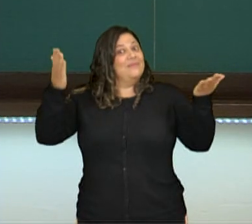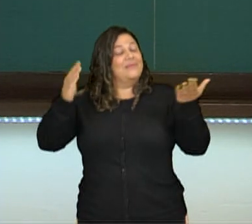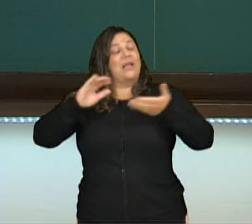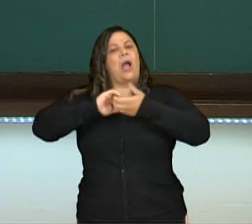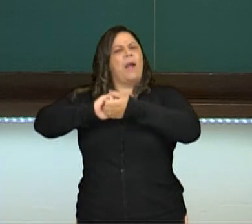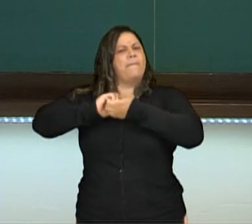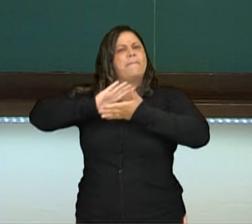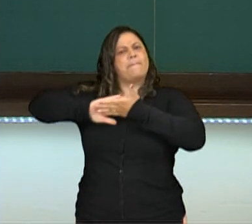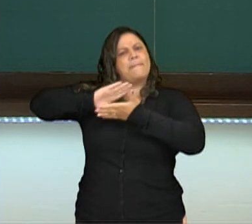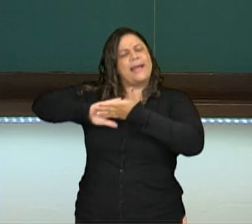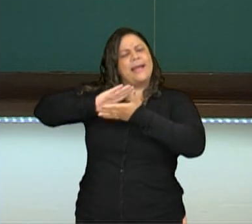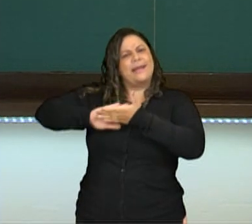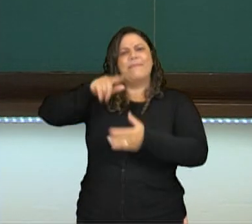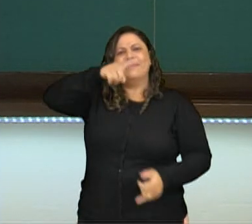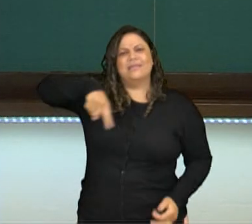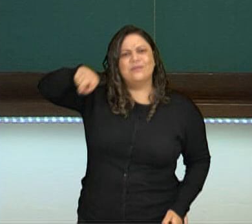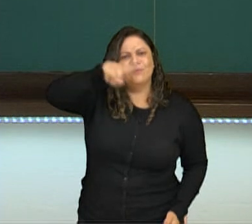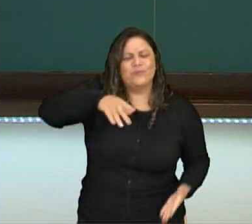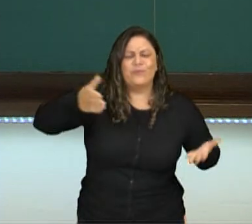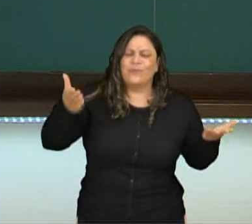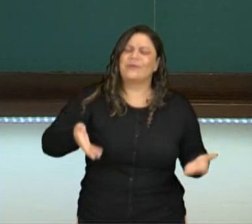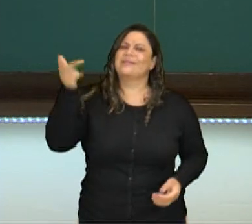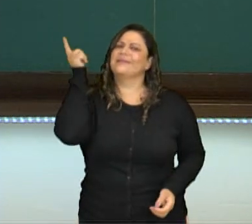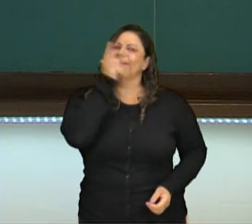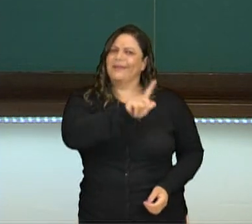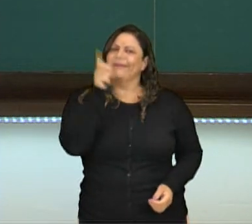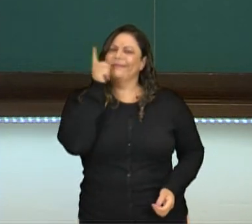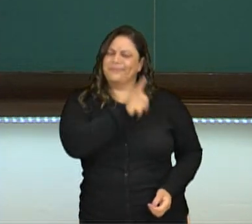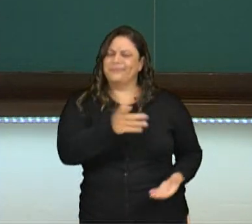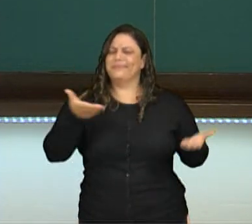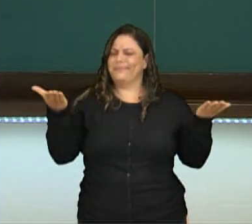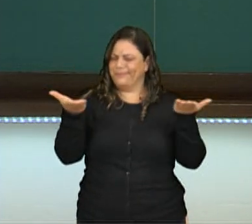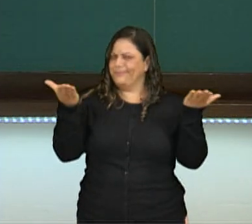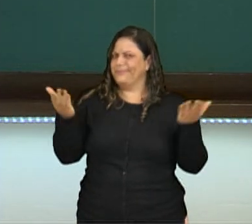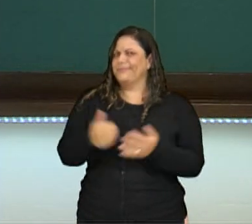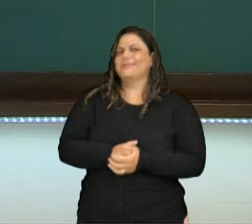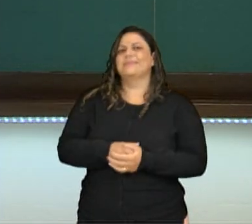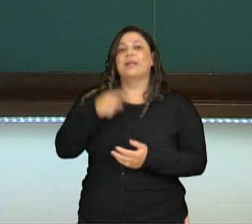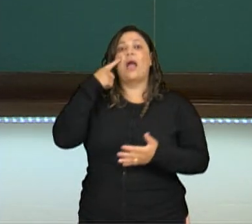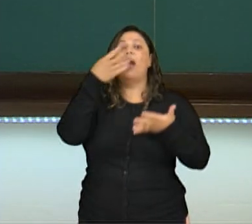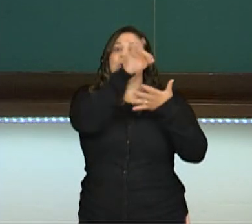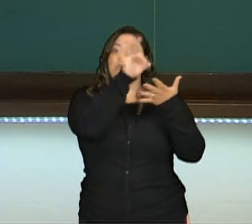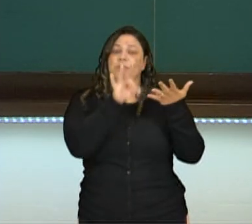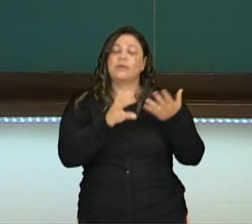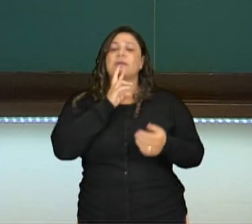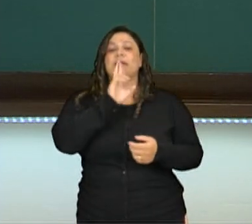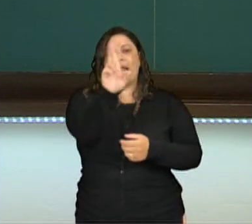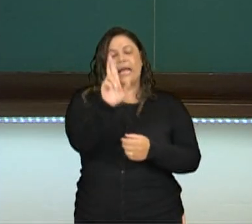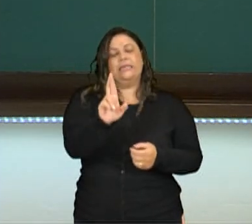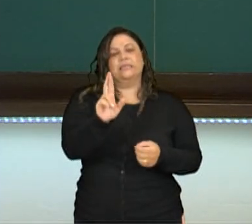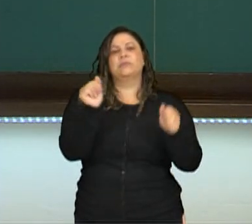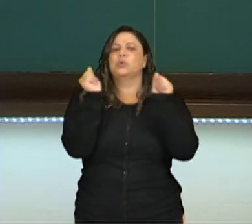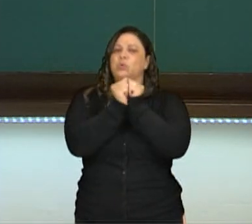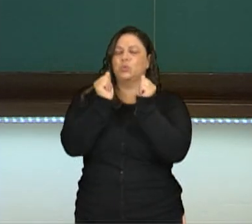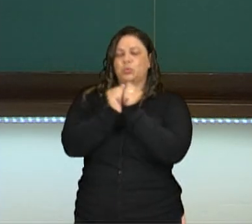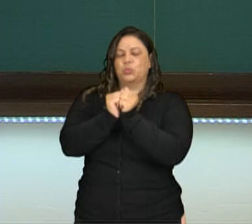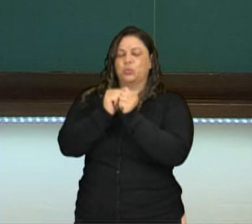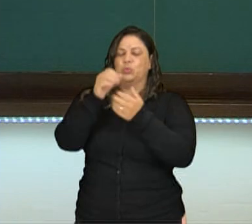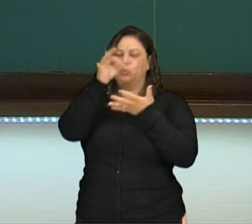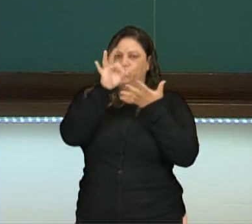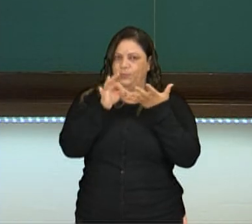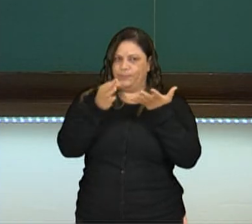Parabéns, aluno nota 10, sabia que você ia conseguir. Confere aí a sua resposta com a correção do